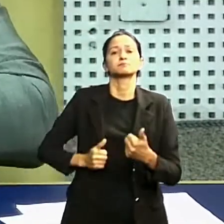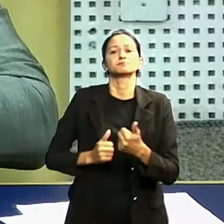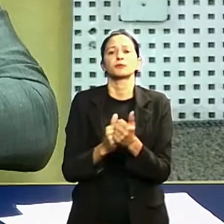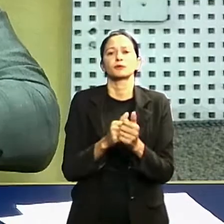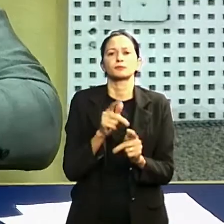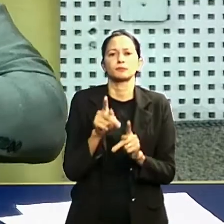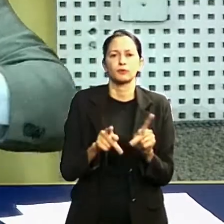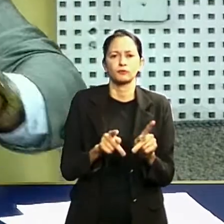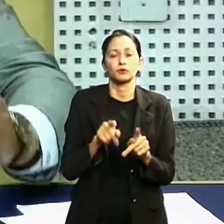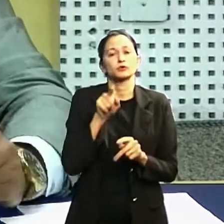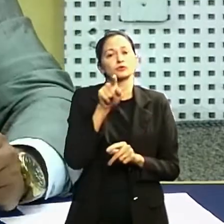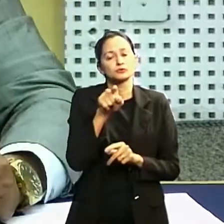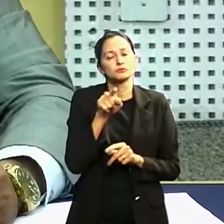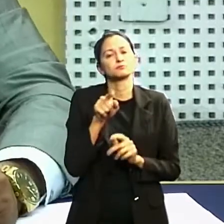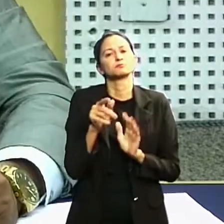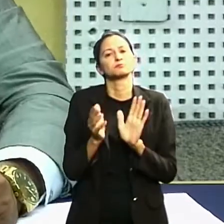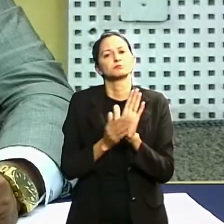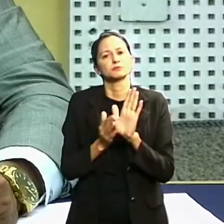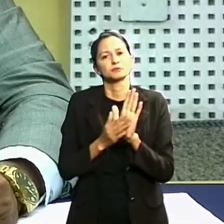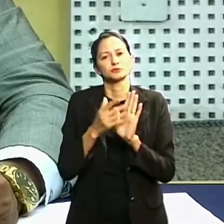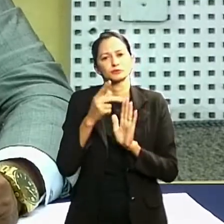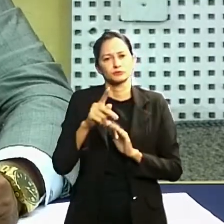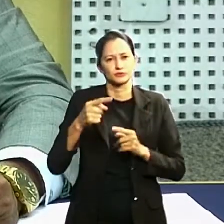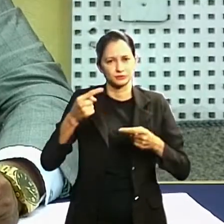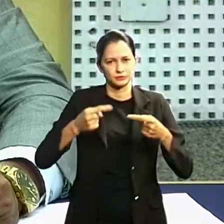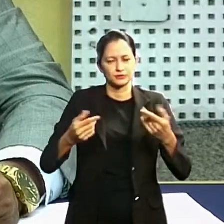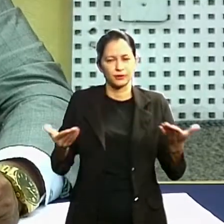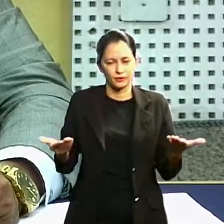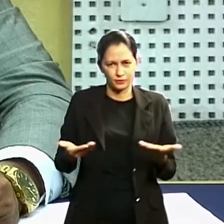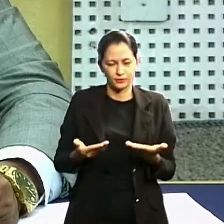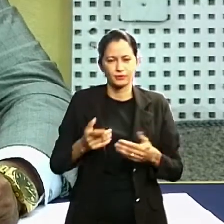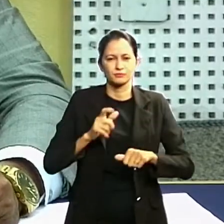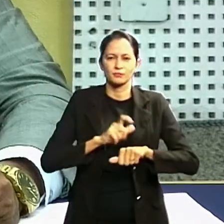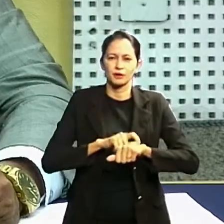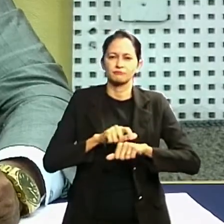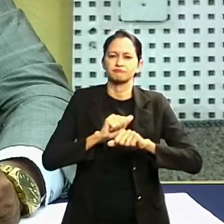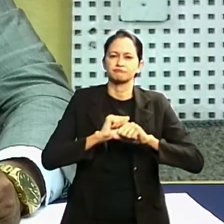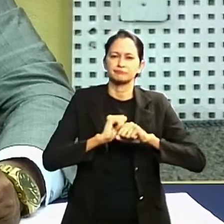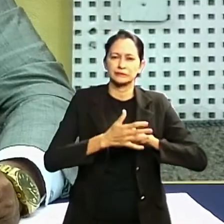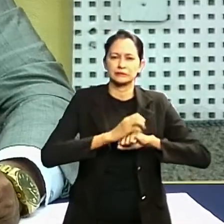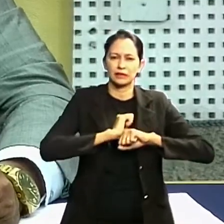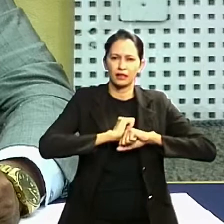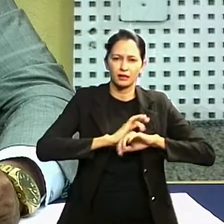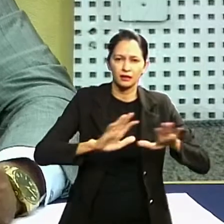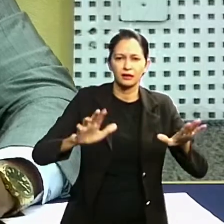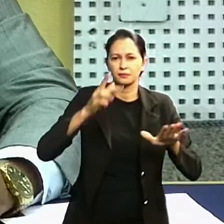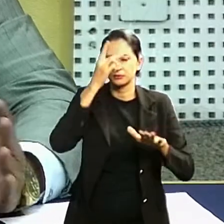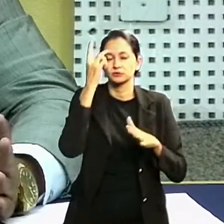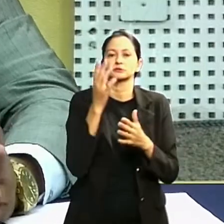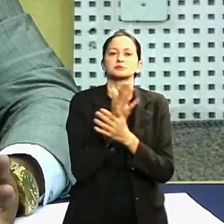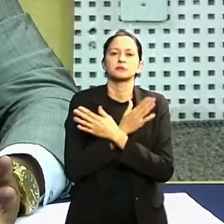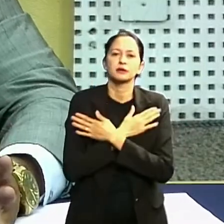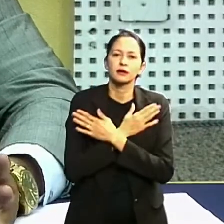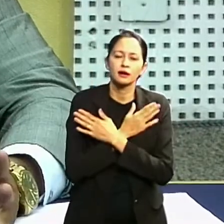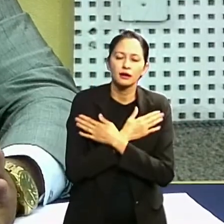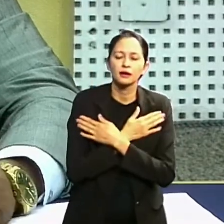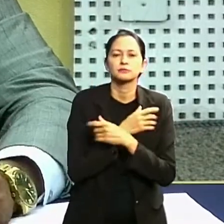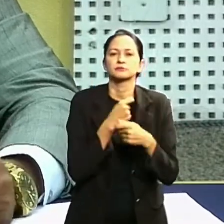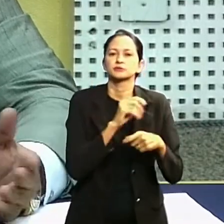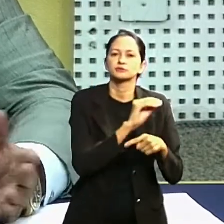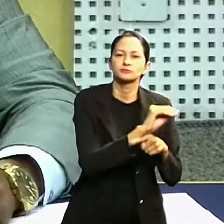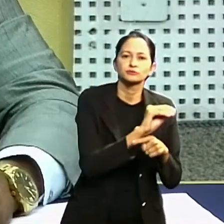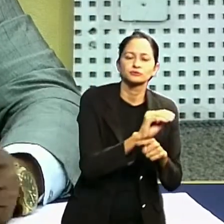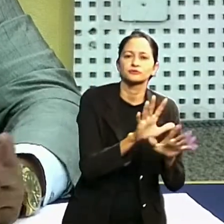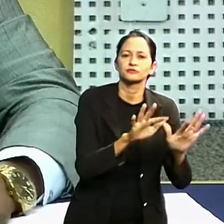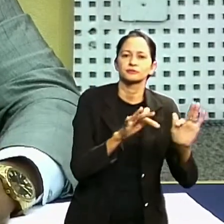Excelência traz uma discussão, no momento pandêmico que estamos atravessando, pessoas desempregadas, provedor da família que trabalha hoje,